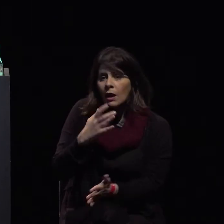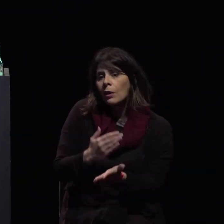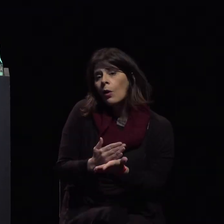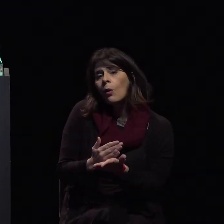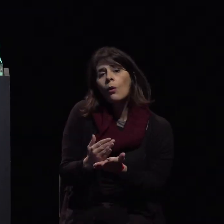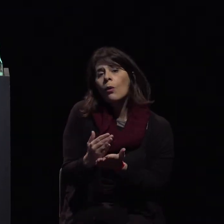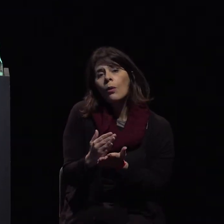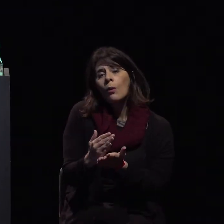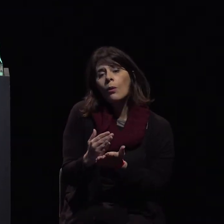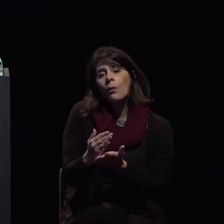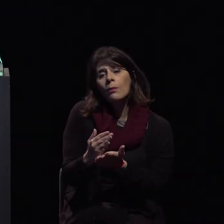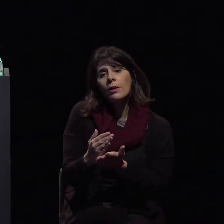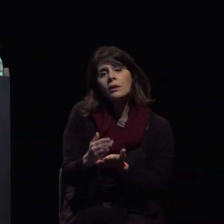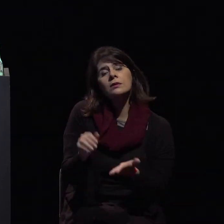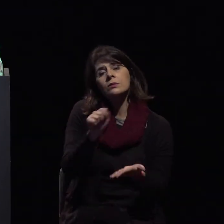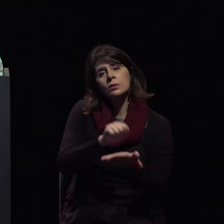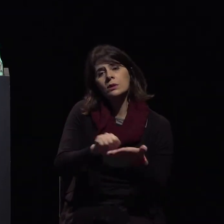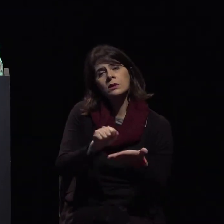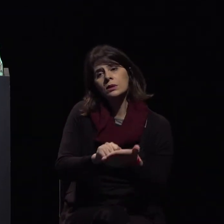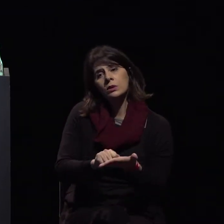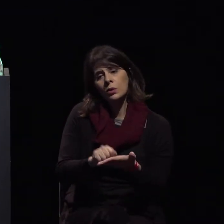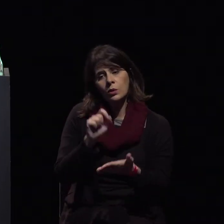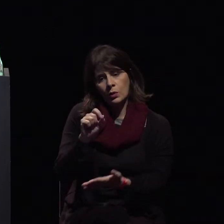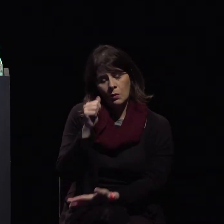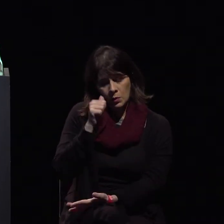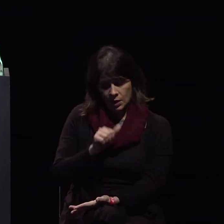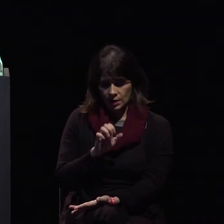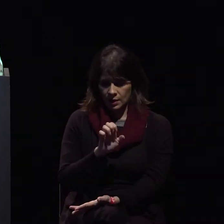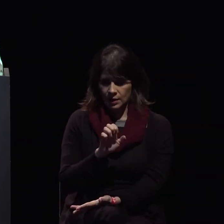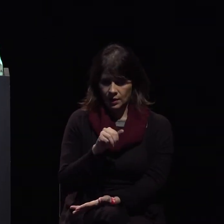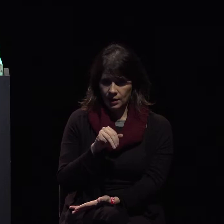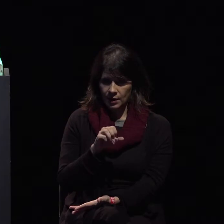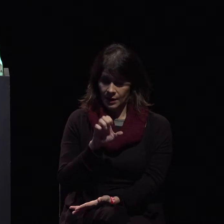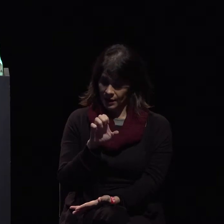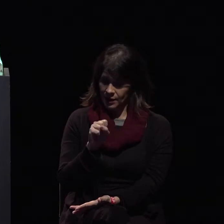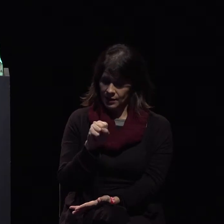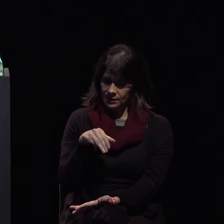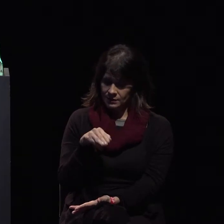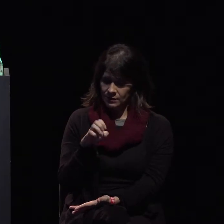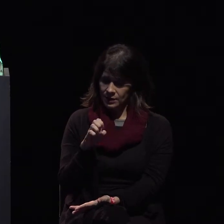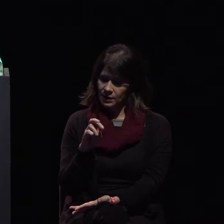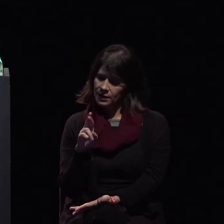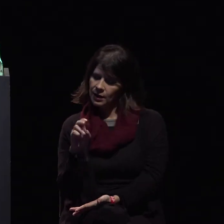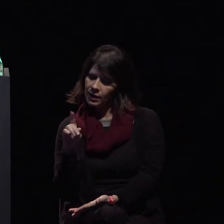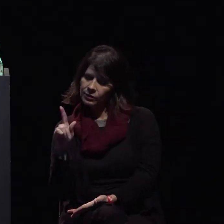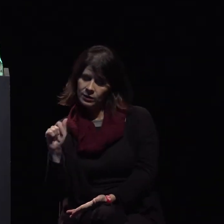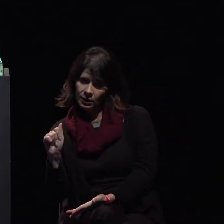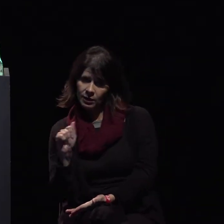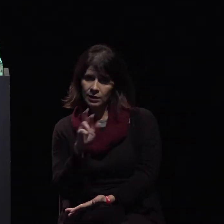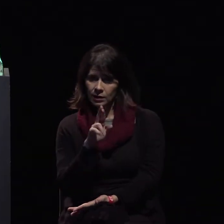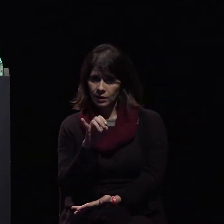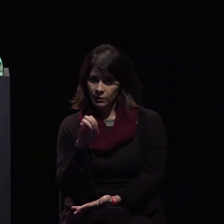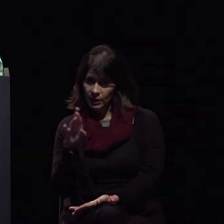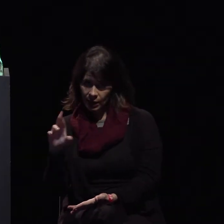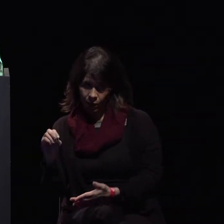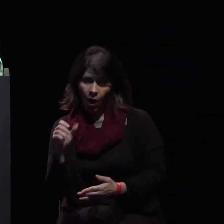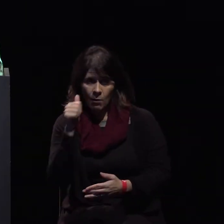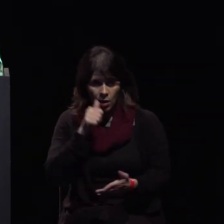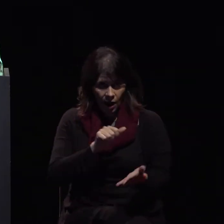a fala, com o escrito de Esmeralda Ribeiro, que é uma jornalista aqui de São Paulo, que tem uma poesia